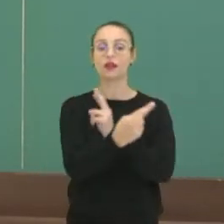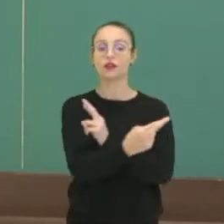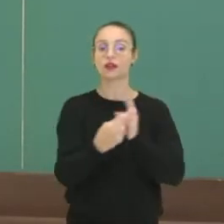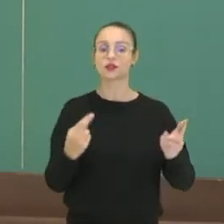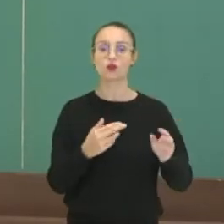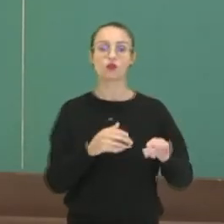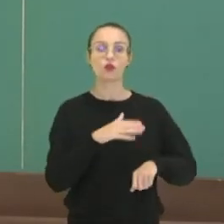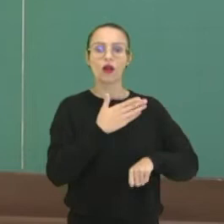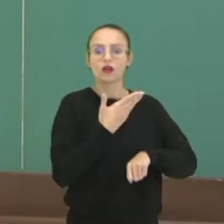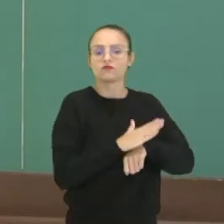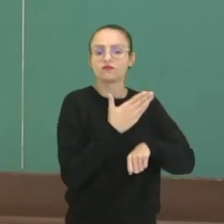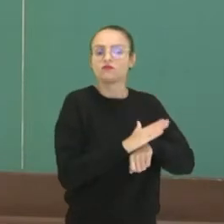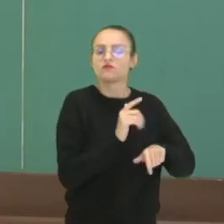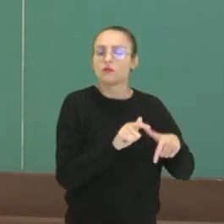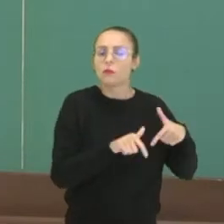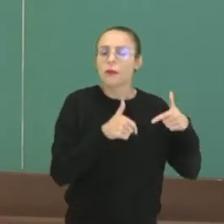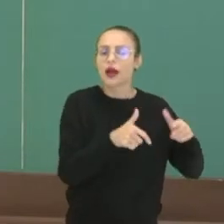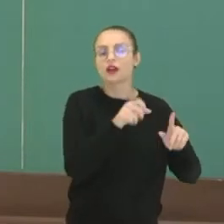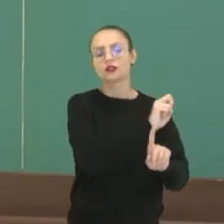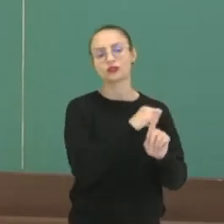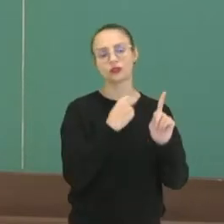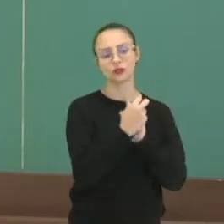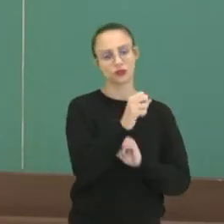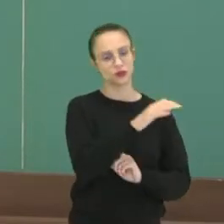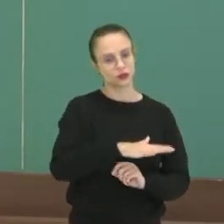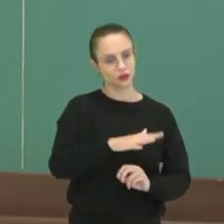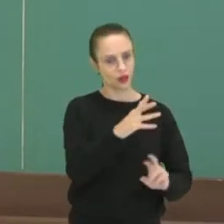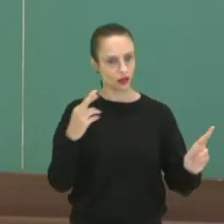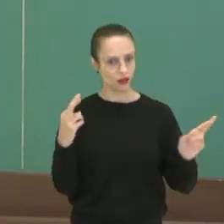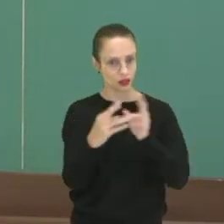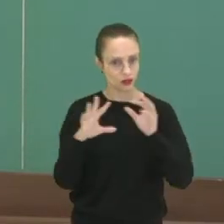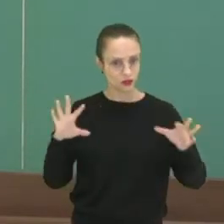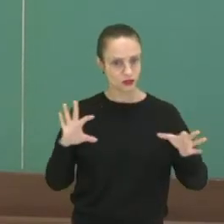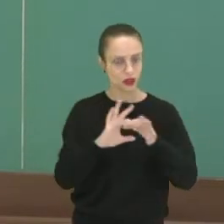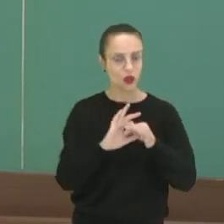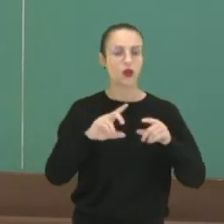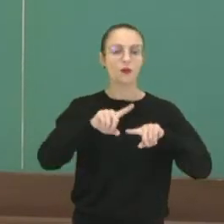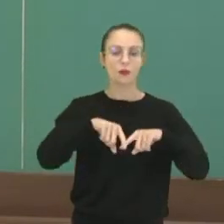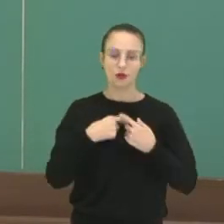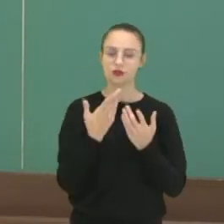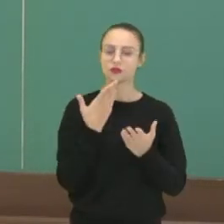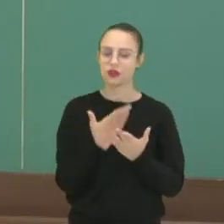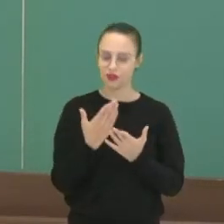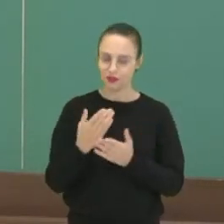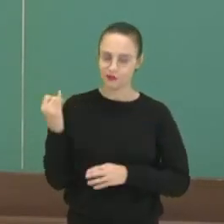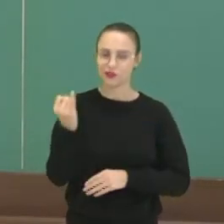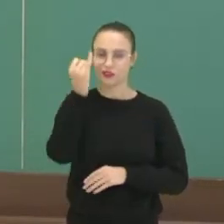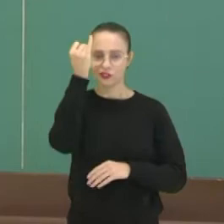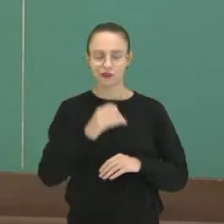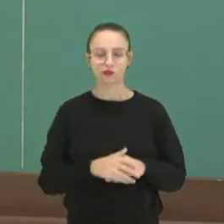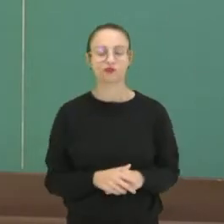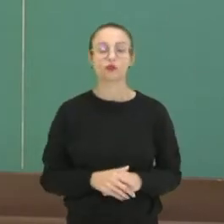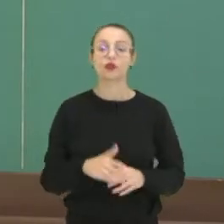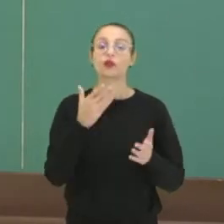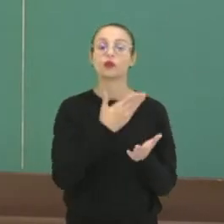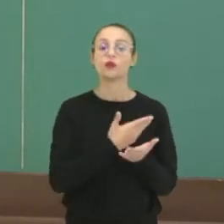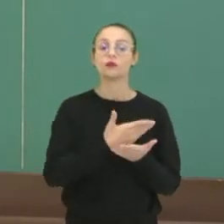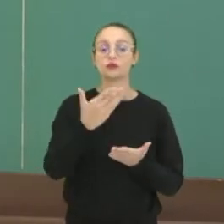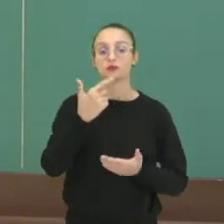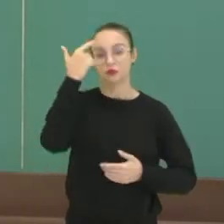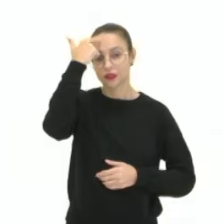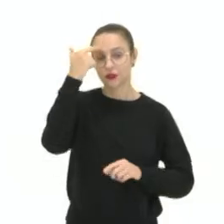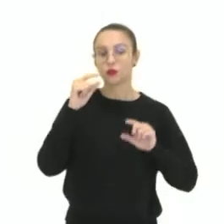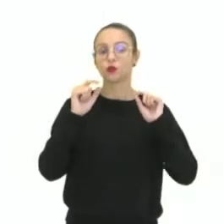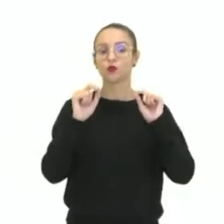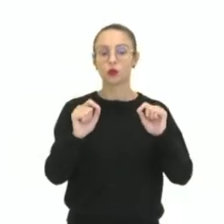as atividades desenvolvidas pela sociedade. Por isso, a nossa aula é de grande importância. E começamos ali pensando,